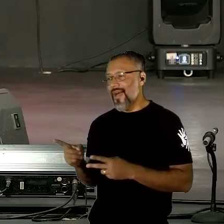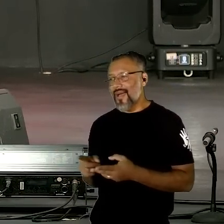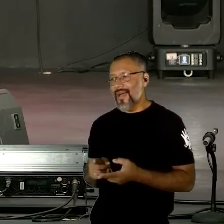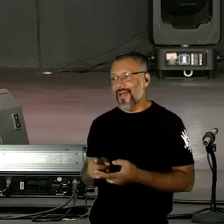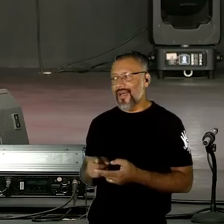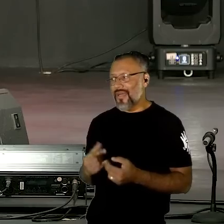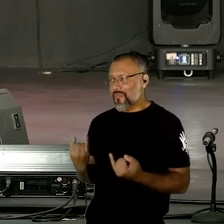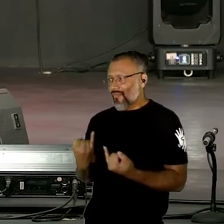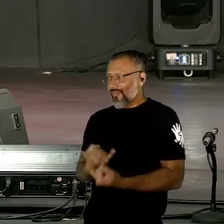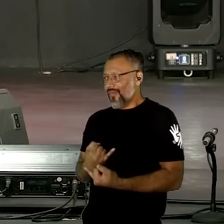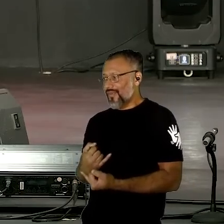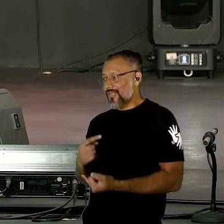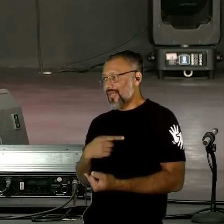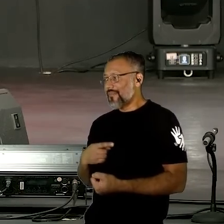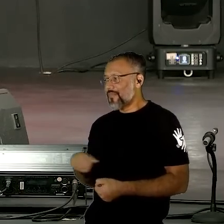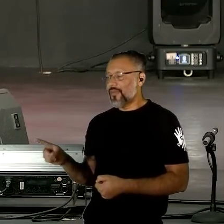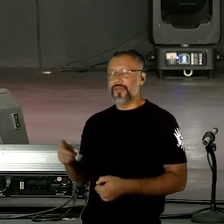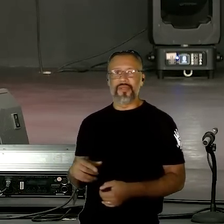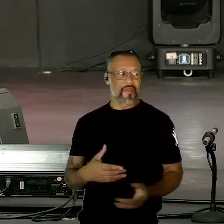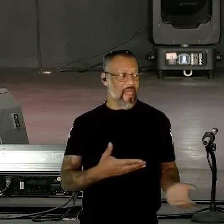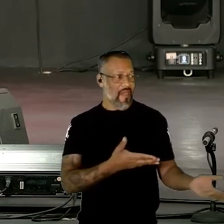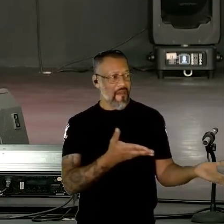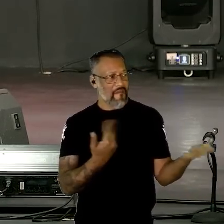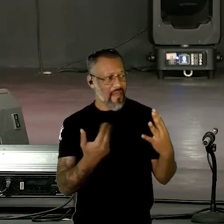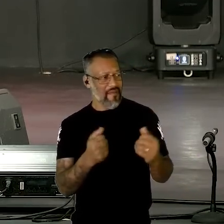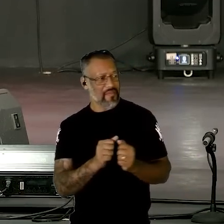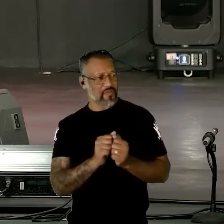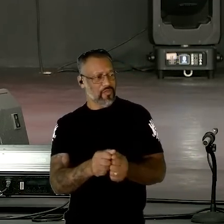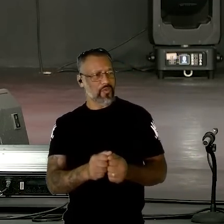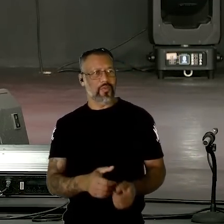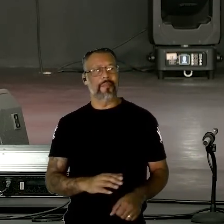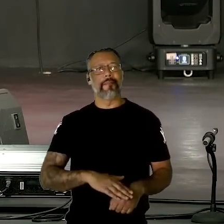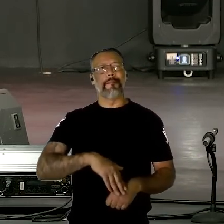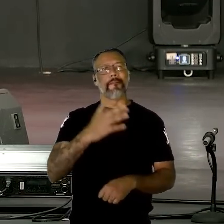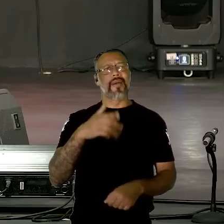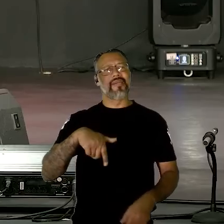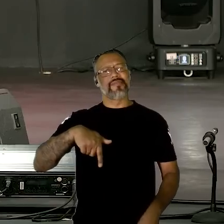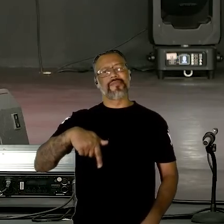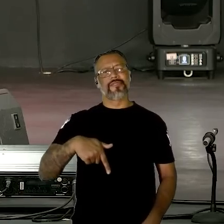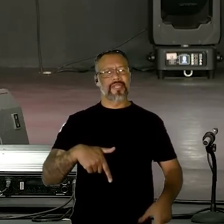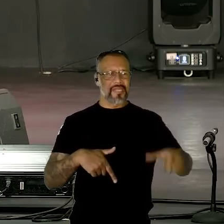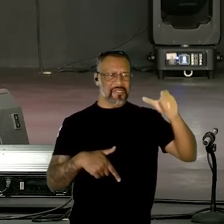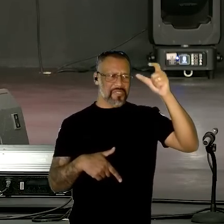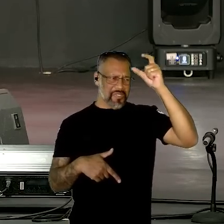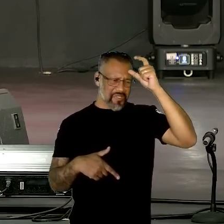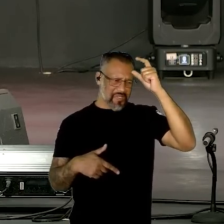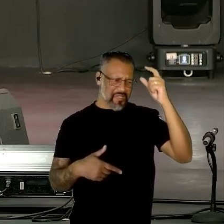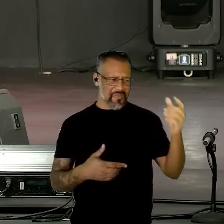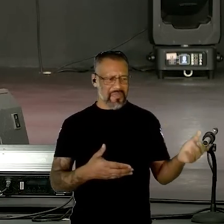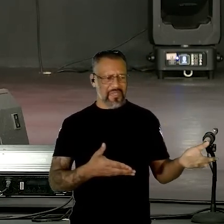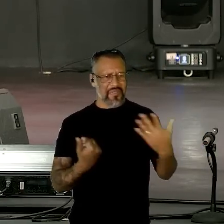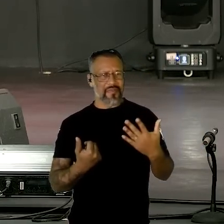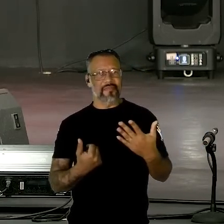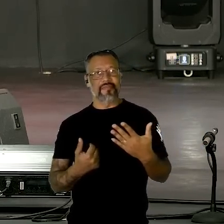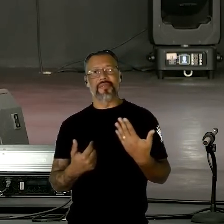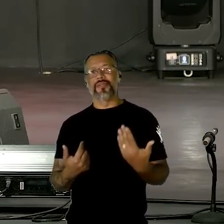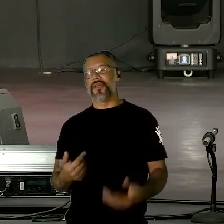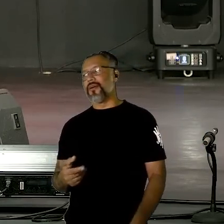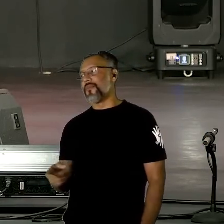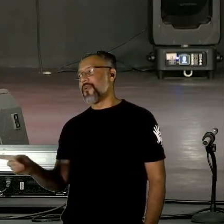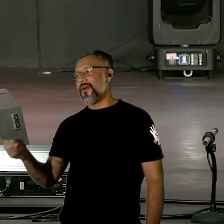que ele e entrando passam a viver ali e o estado final daquele homem torna-se